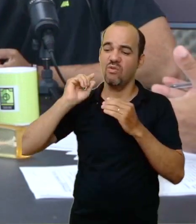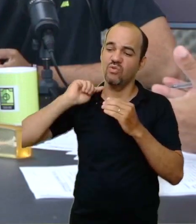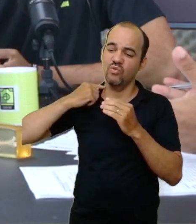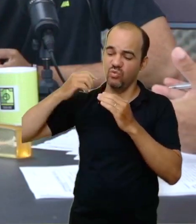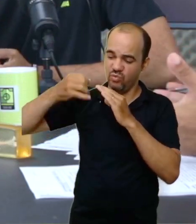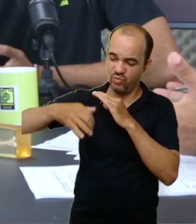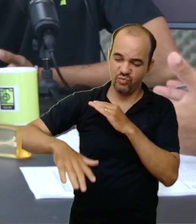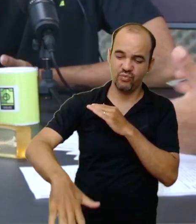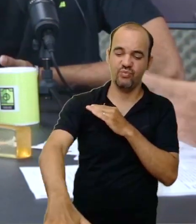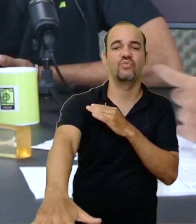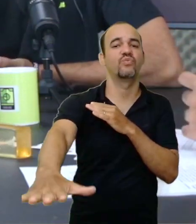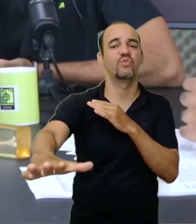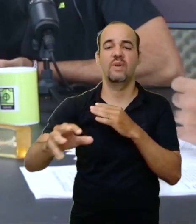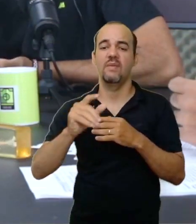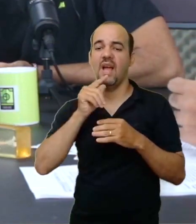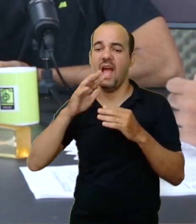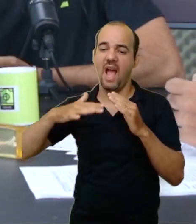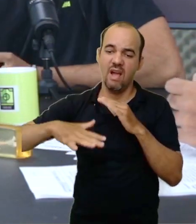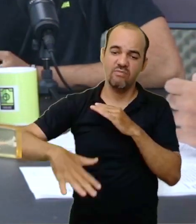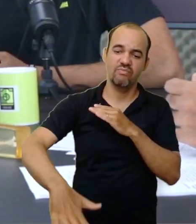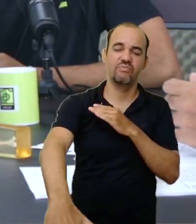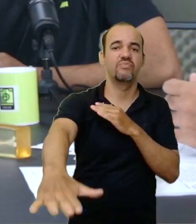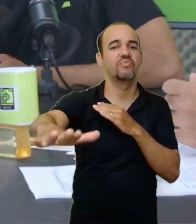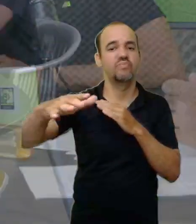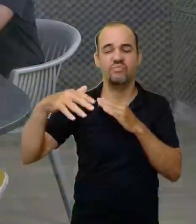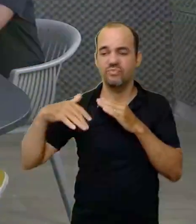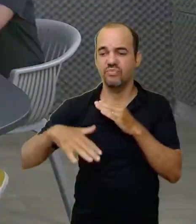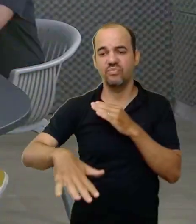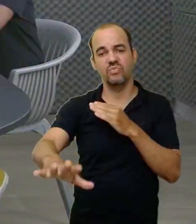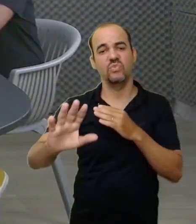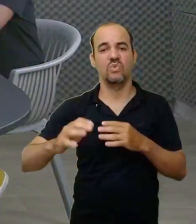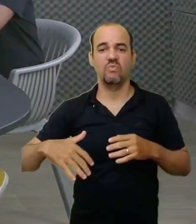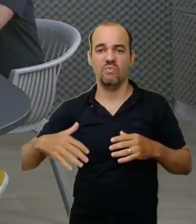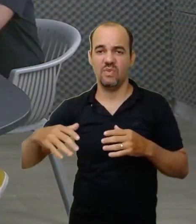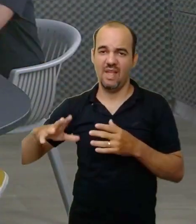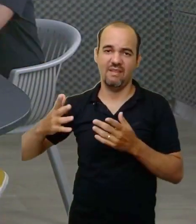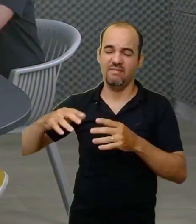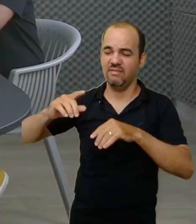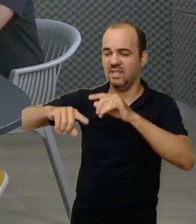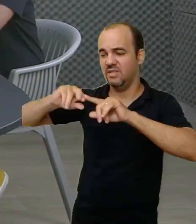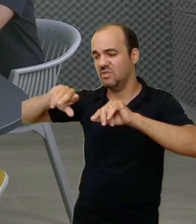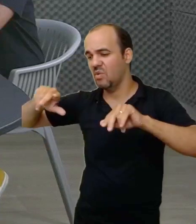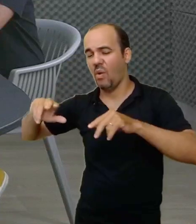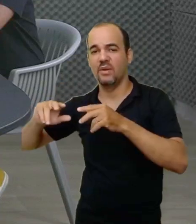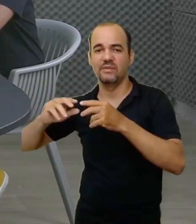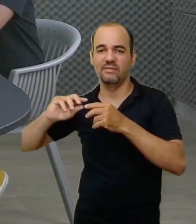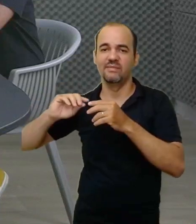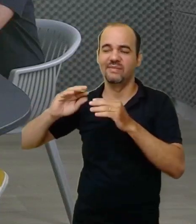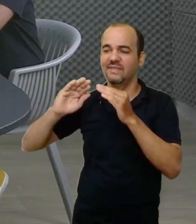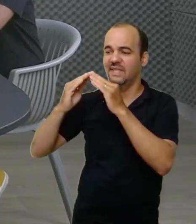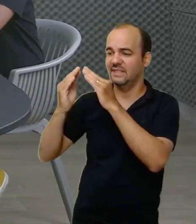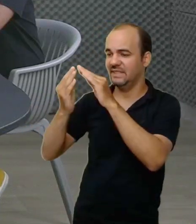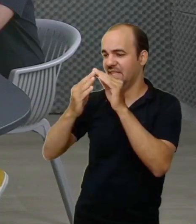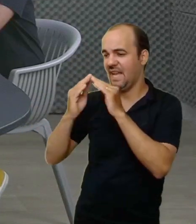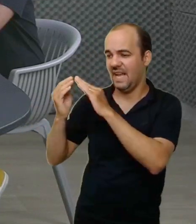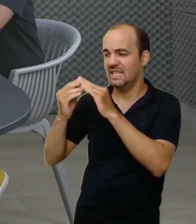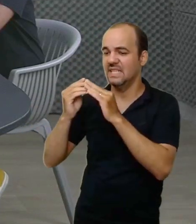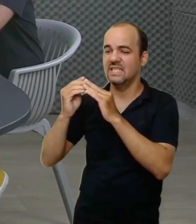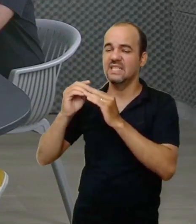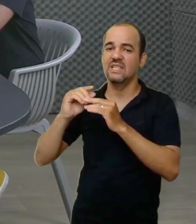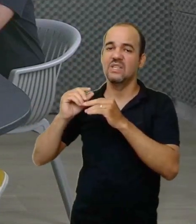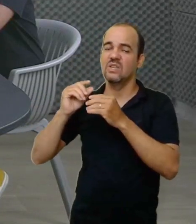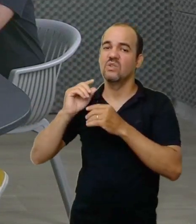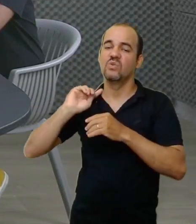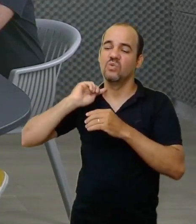alguma forma chega lá, Chega né? lá, chega. Não tem Então, como, né? tá ali próximo do litoral, né? Então, aquela Sim. parte ali é constantemente bombardeada diariamente com